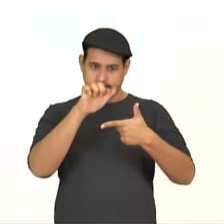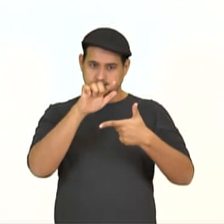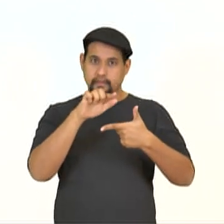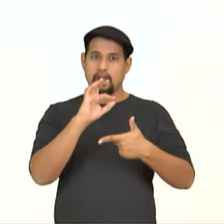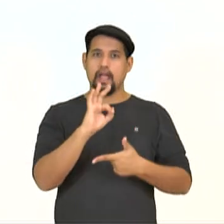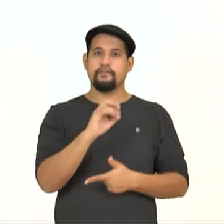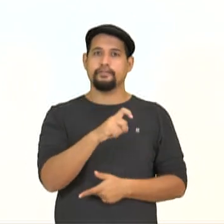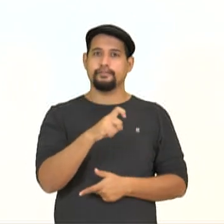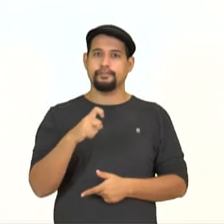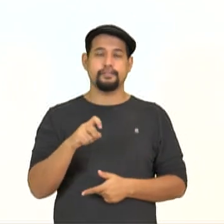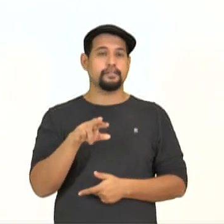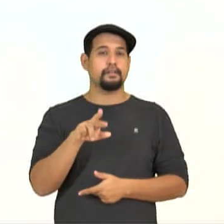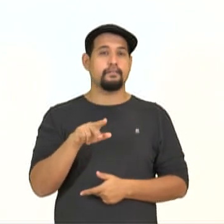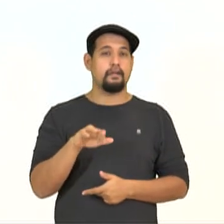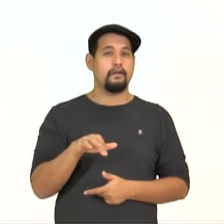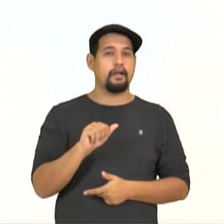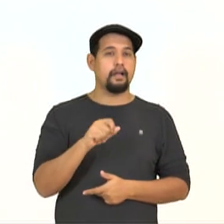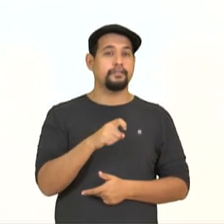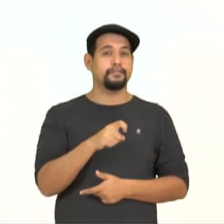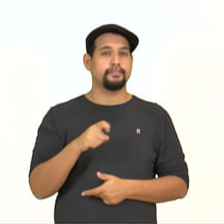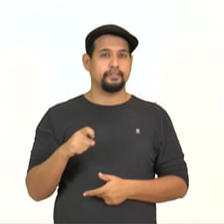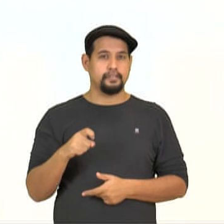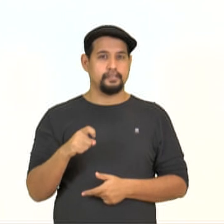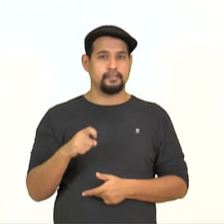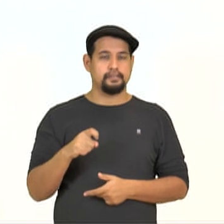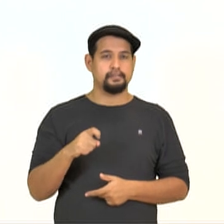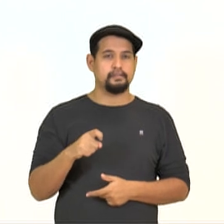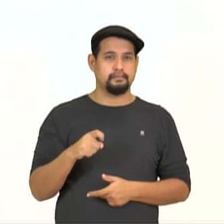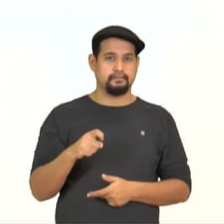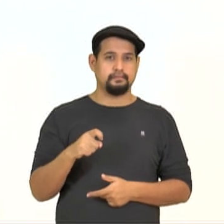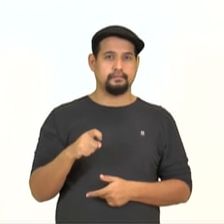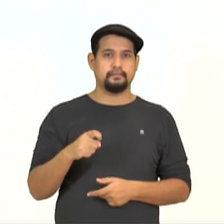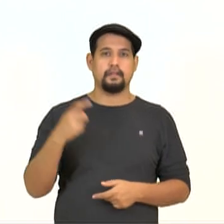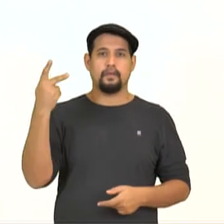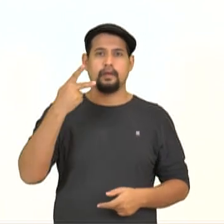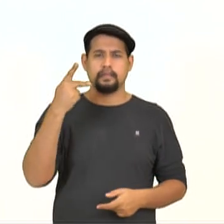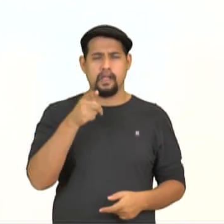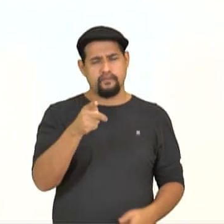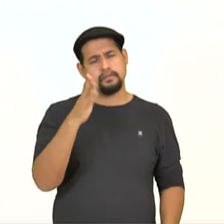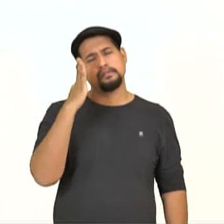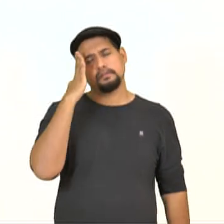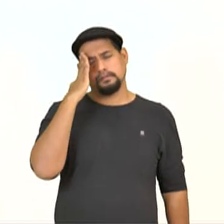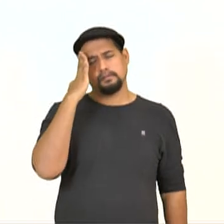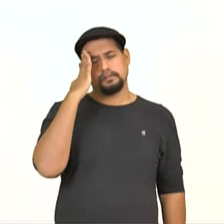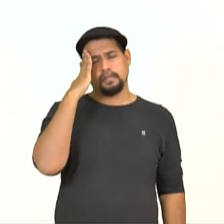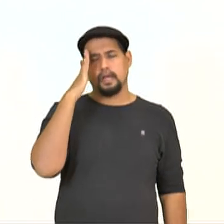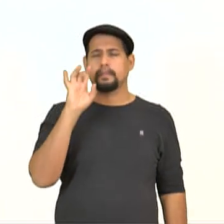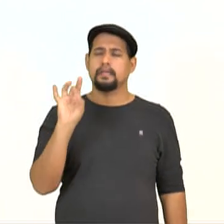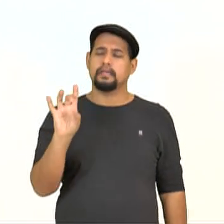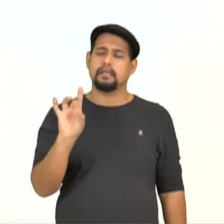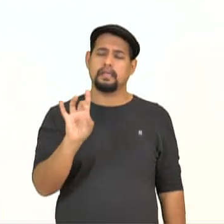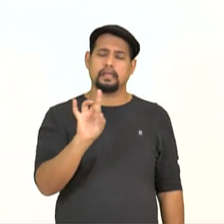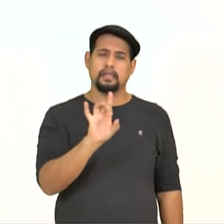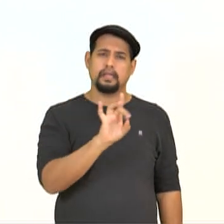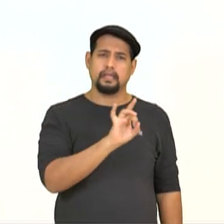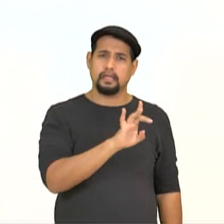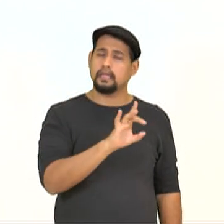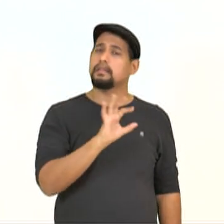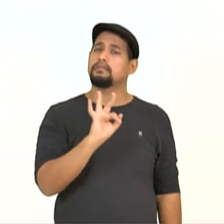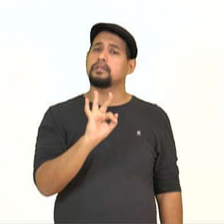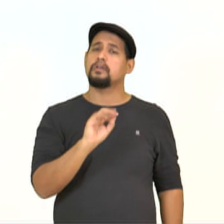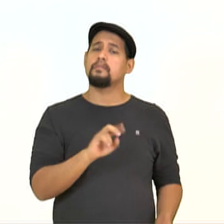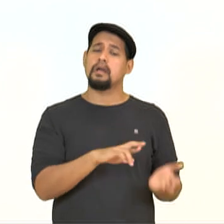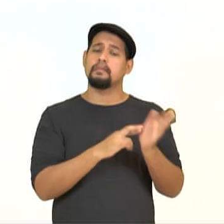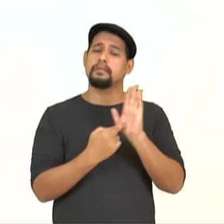de x igual a ax ao quadrado. Vocês sabem que cada tipo de função tem uma representação